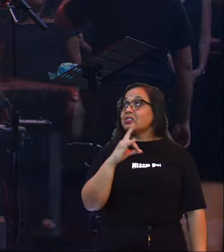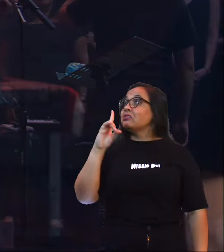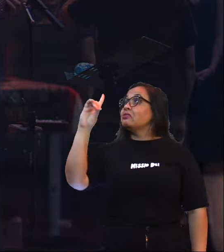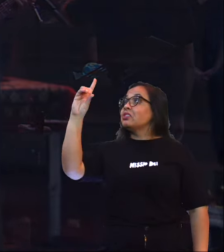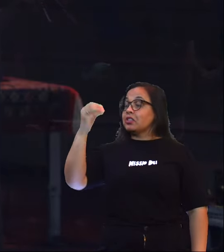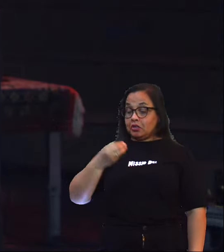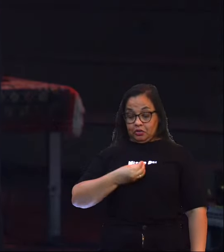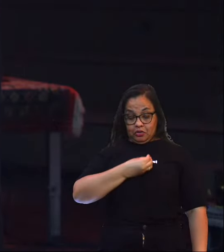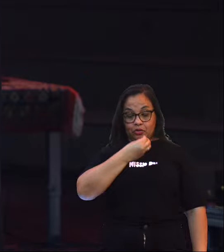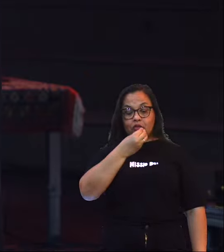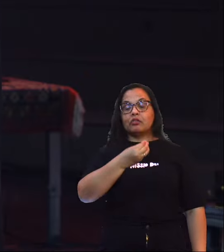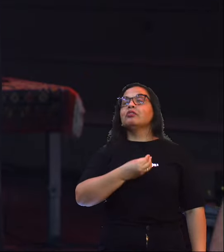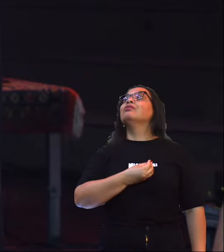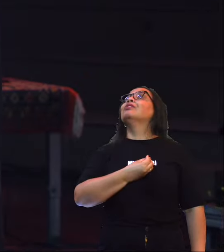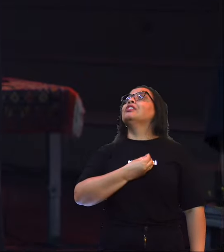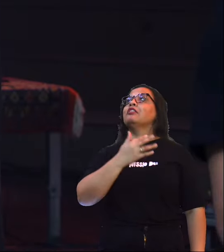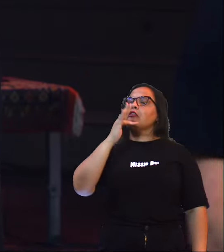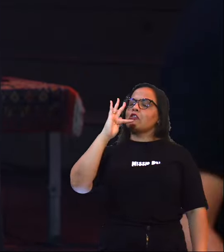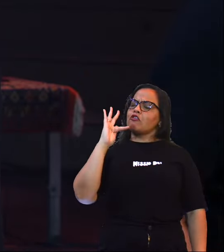Em breve